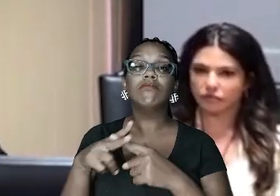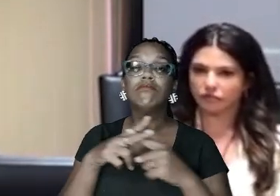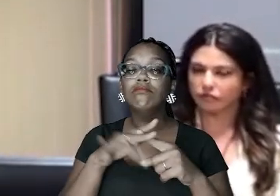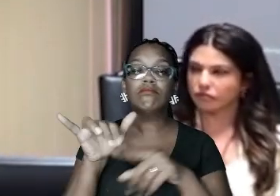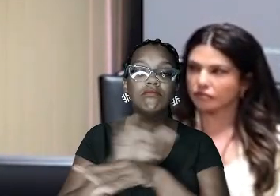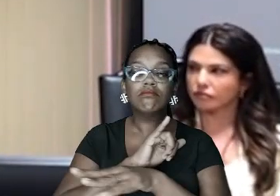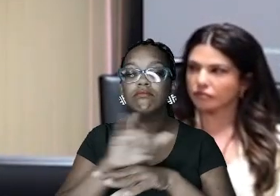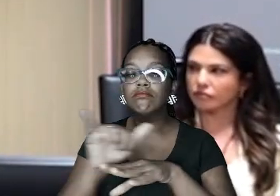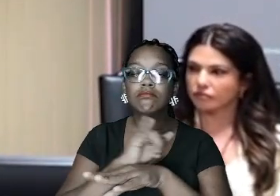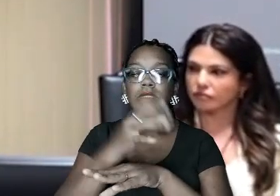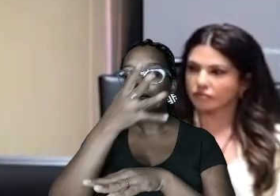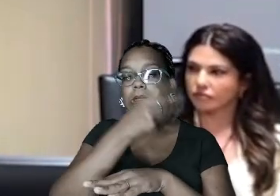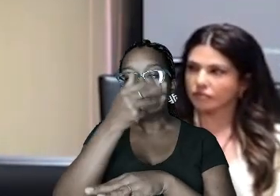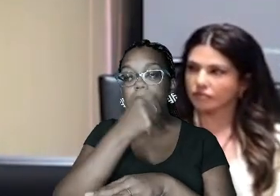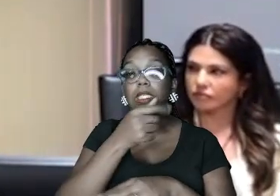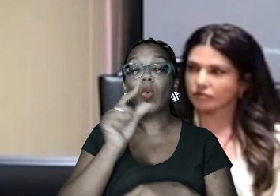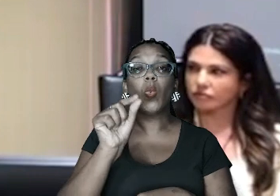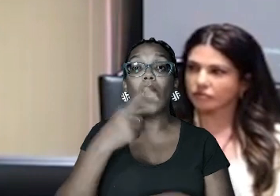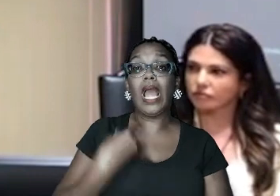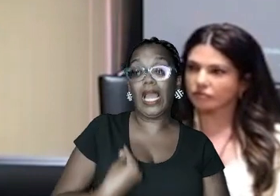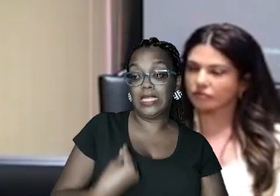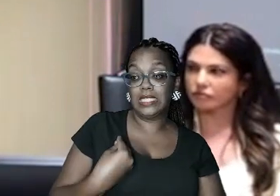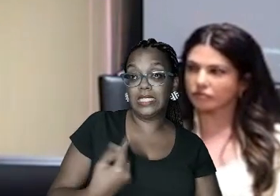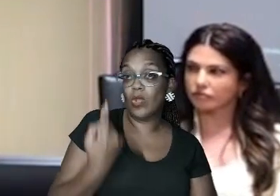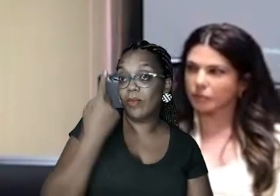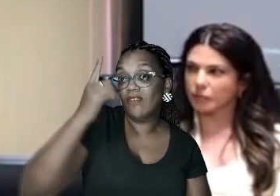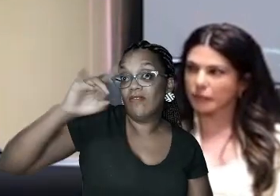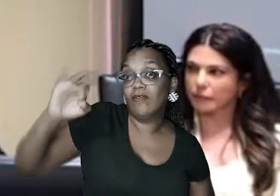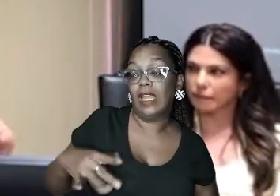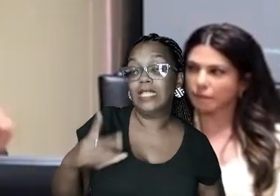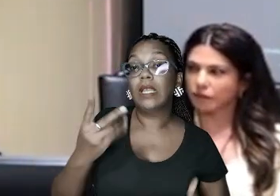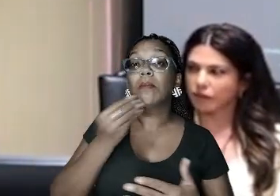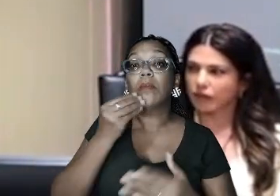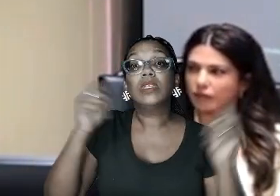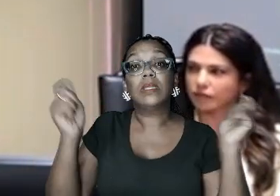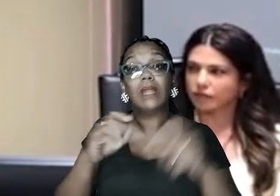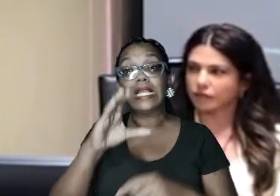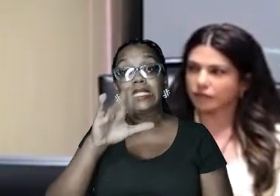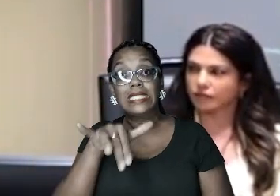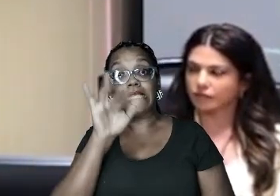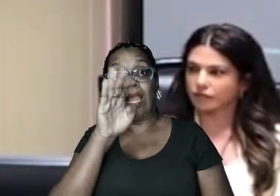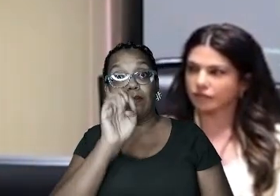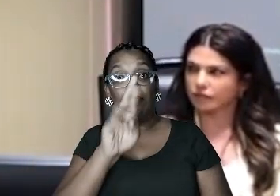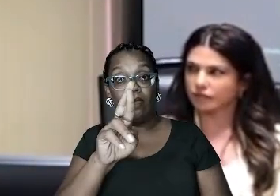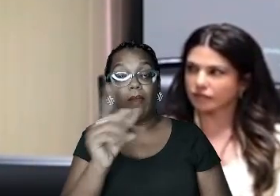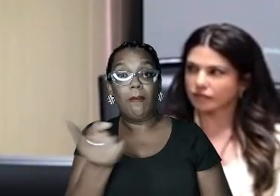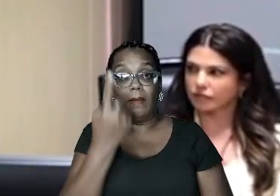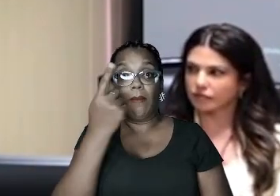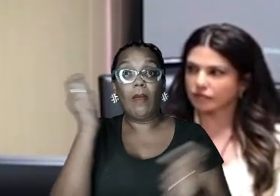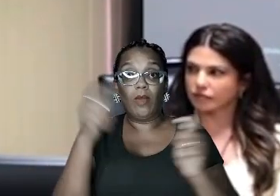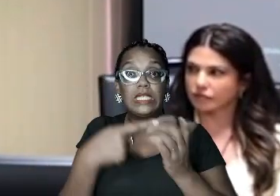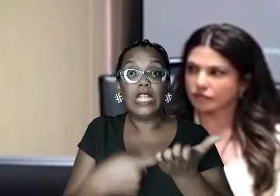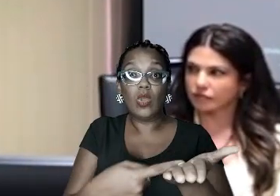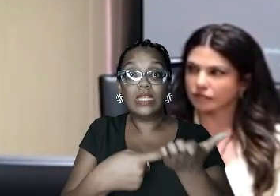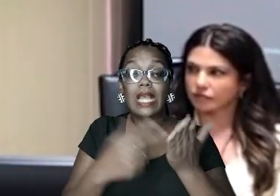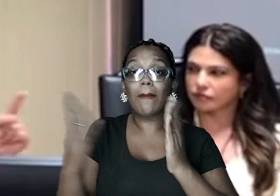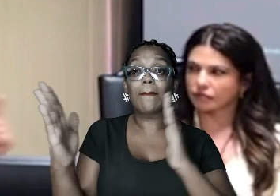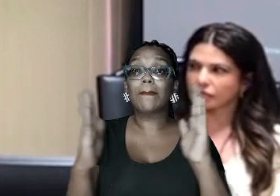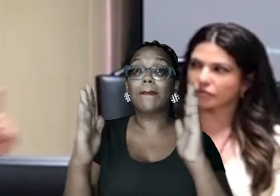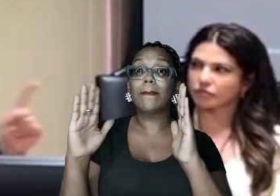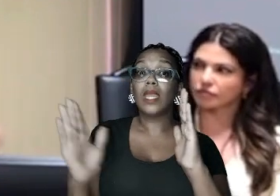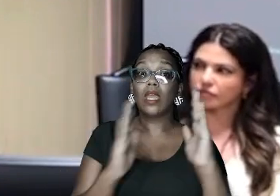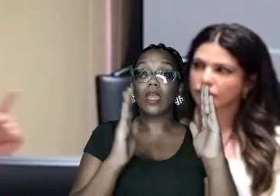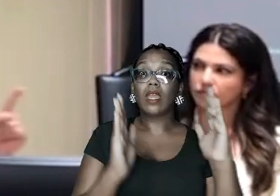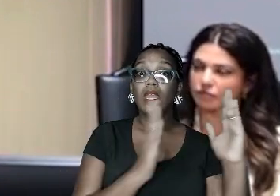você ter esse tipo de mecânica com algumas balizas salvaguardas que uma vez existentes possibilita que até um insider primário possa